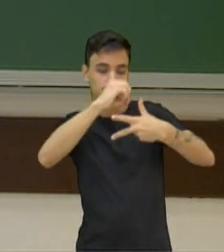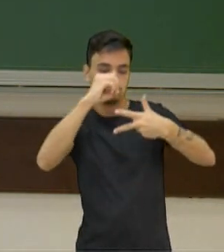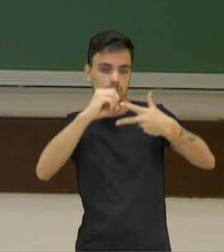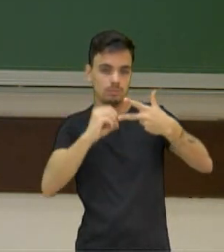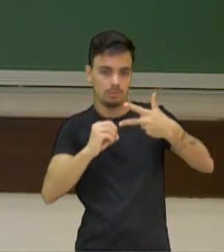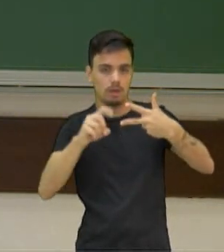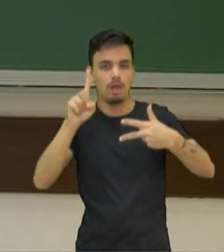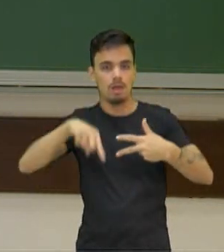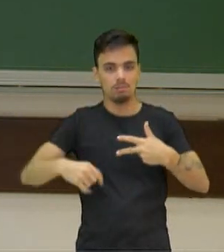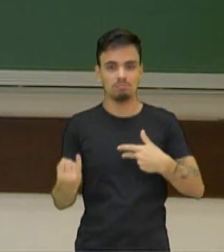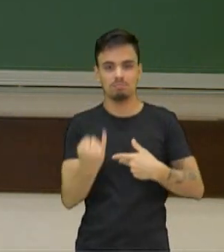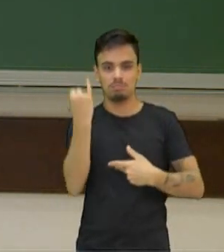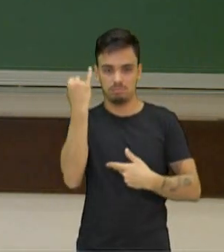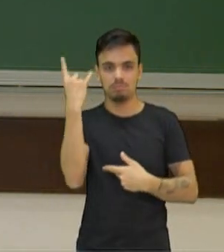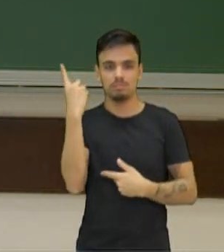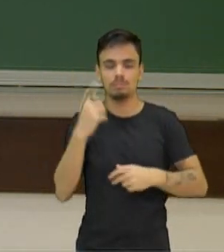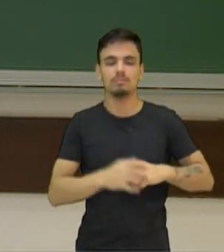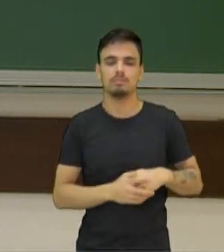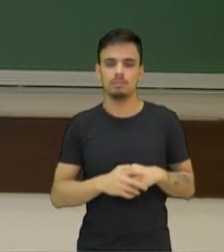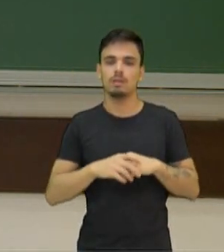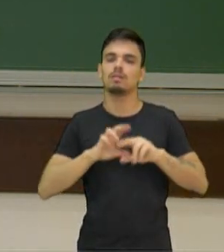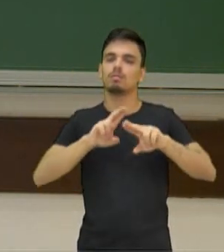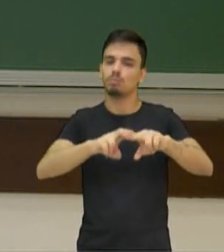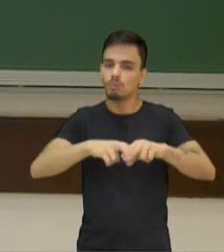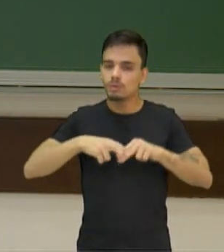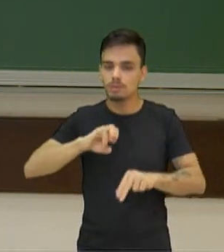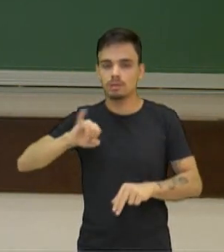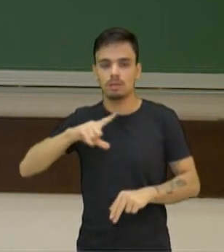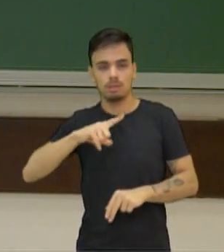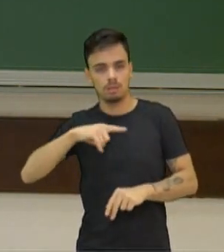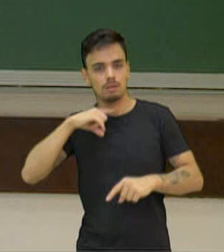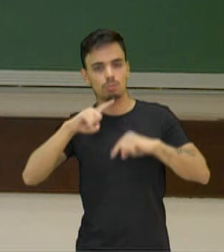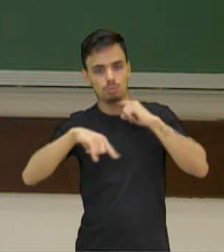ser necessárias. Então, qualquer dúvida, volte lá na aula no